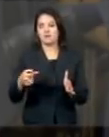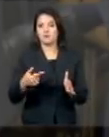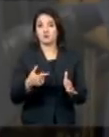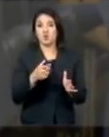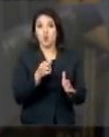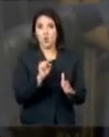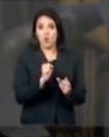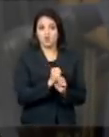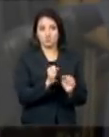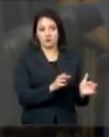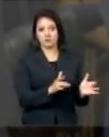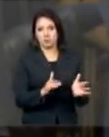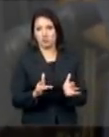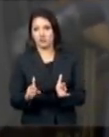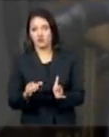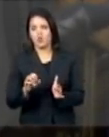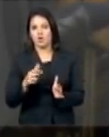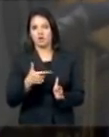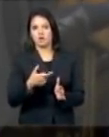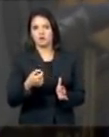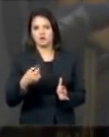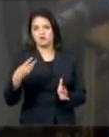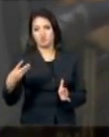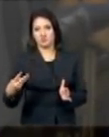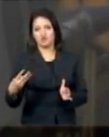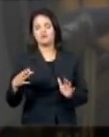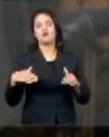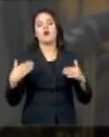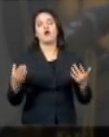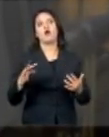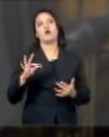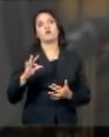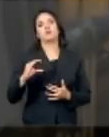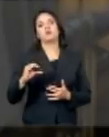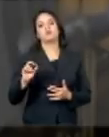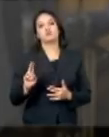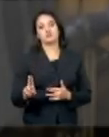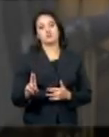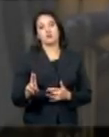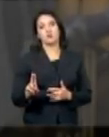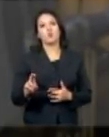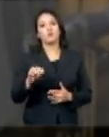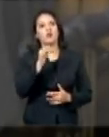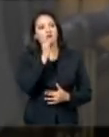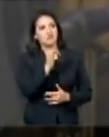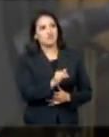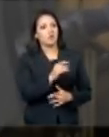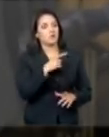após a sua jubilação é que o tcu glosou a sua ativação